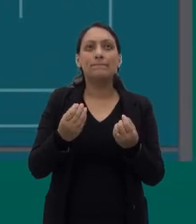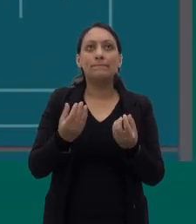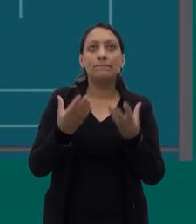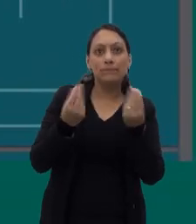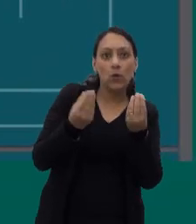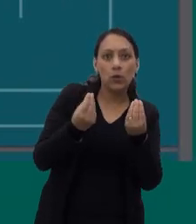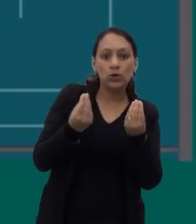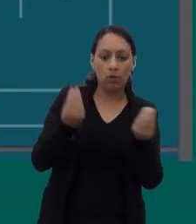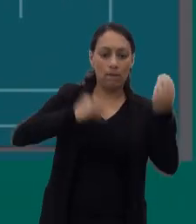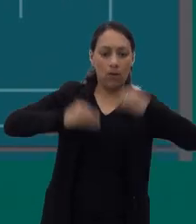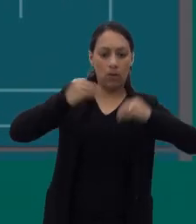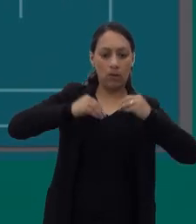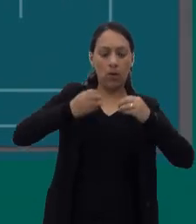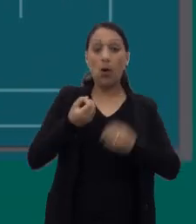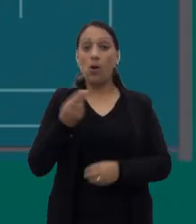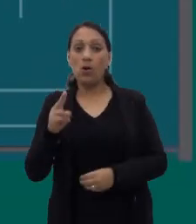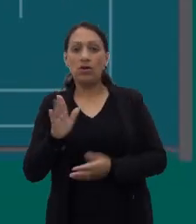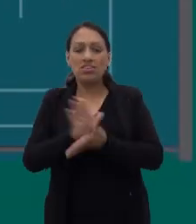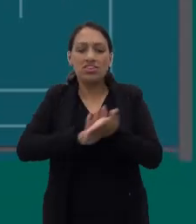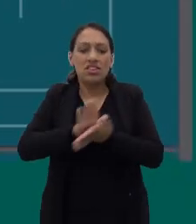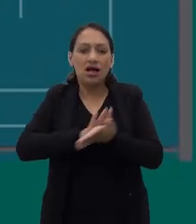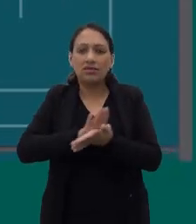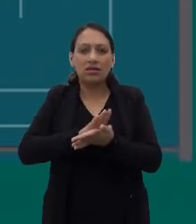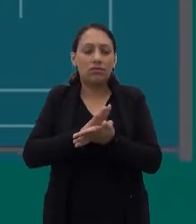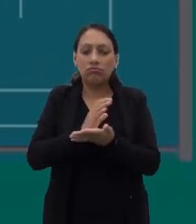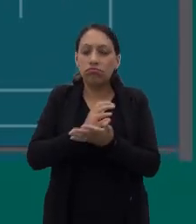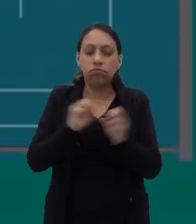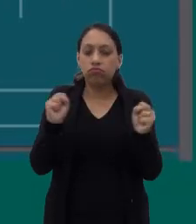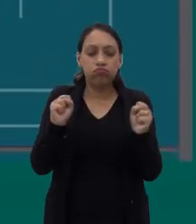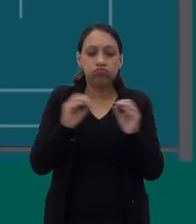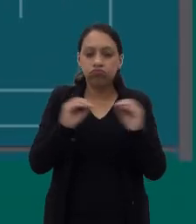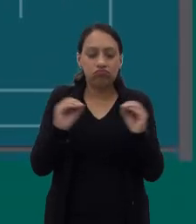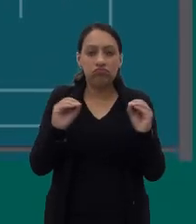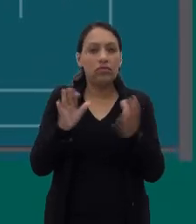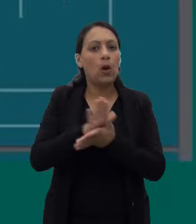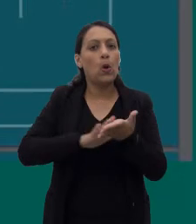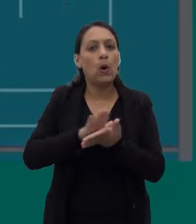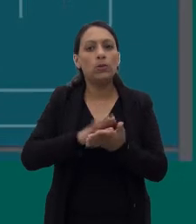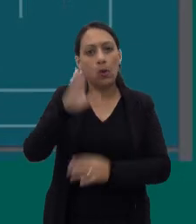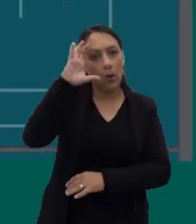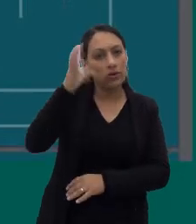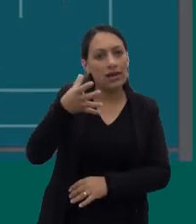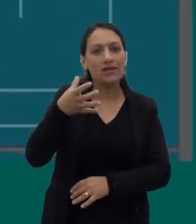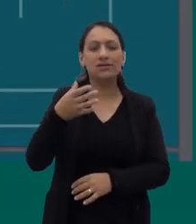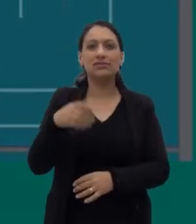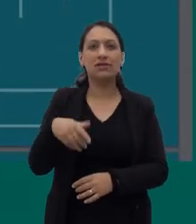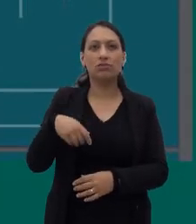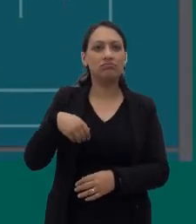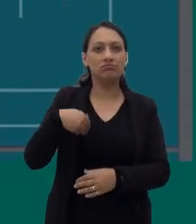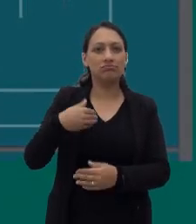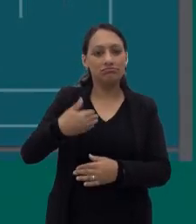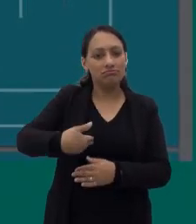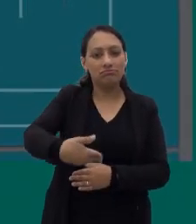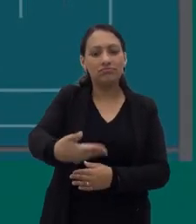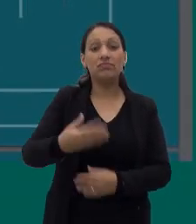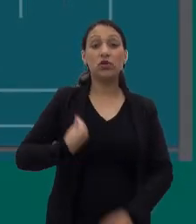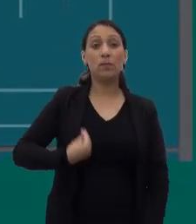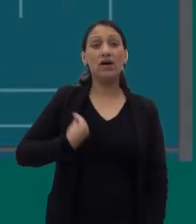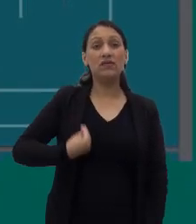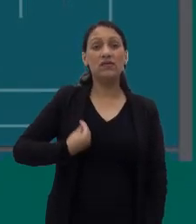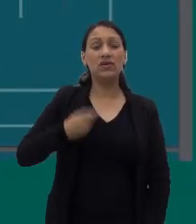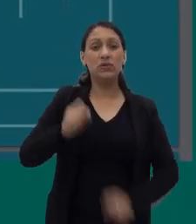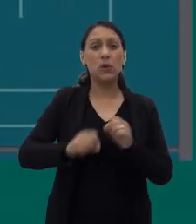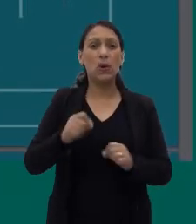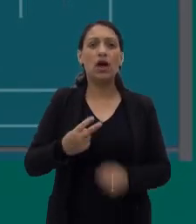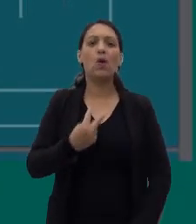não ocorre, não acontece, de algo que não se instaura, não se inscreve. O vazio de uma vida ocupada